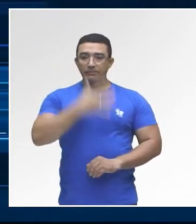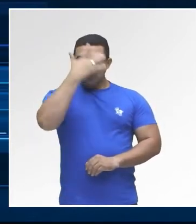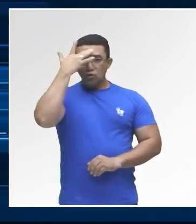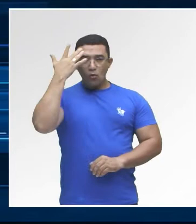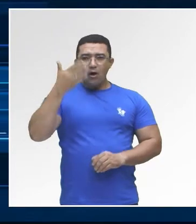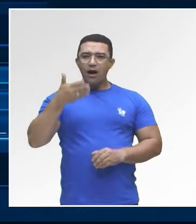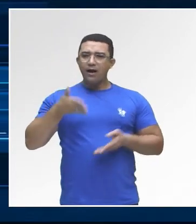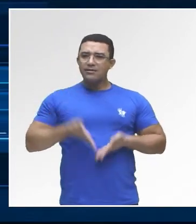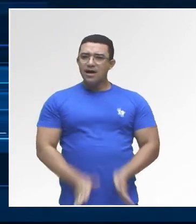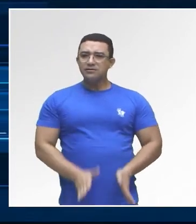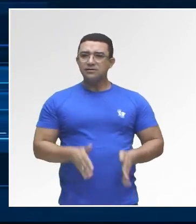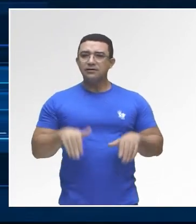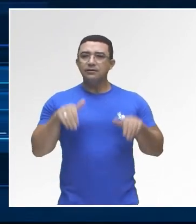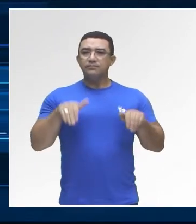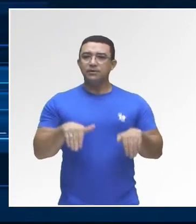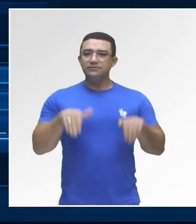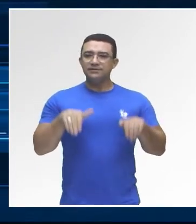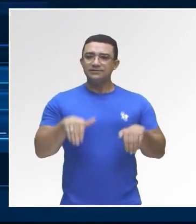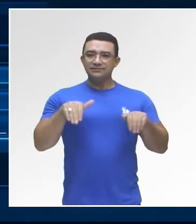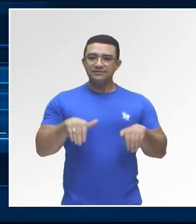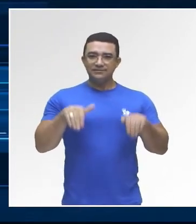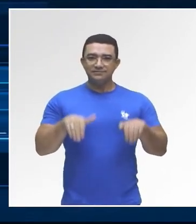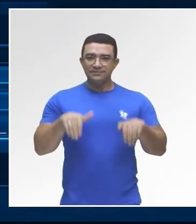Australia, Australian.